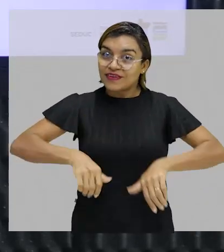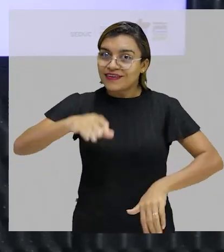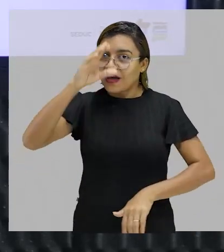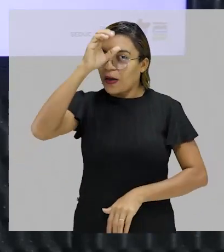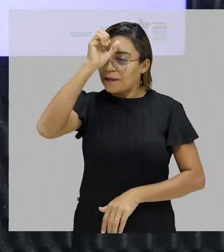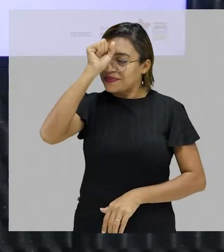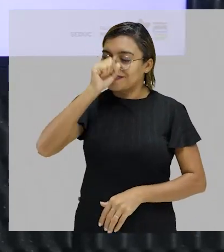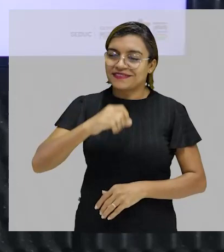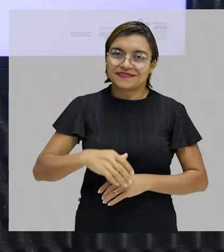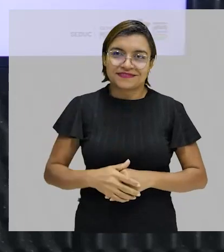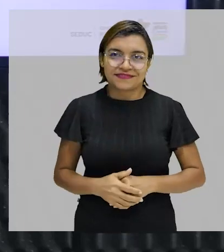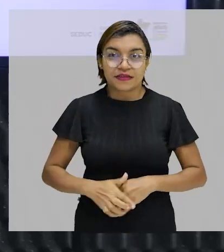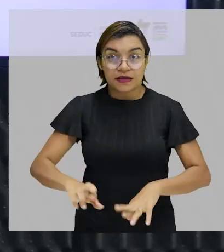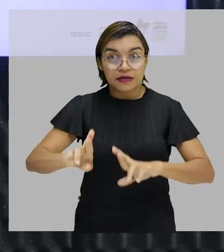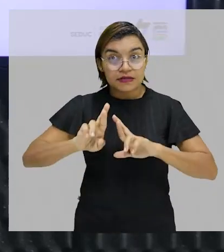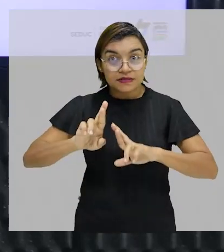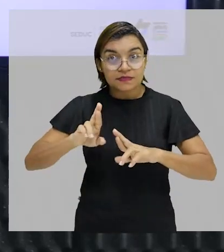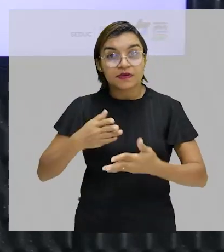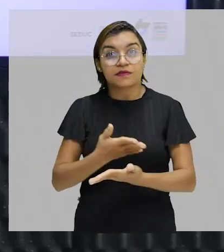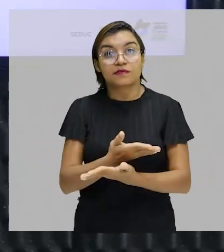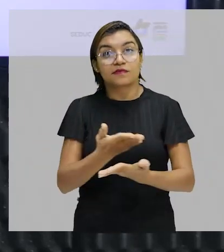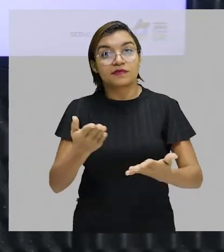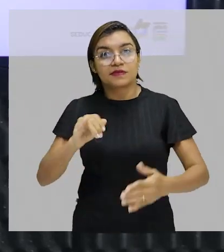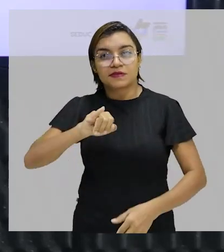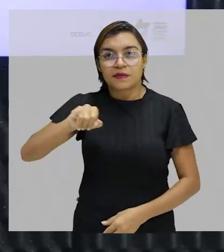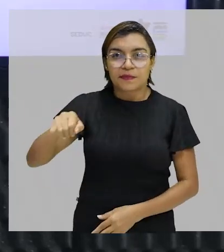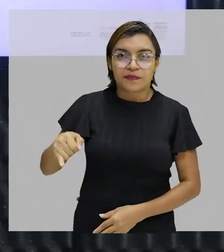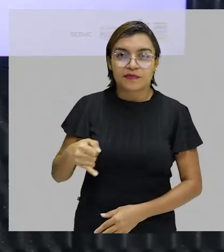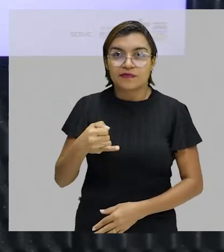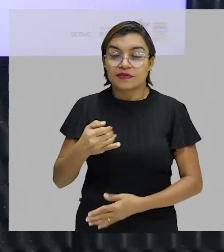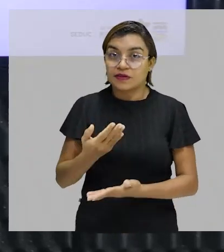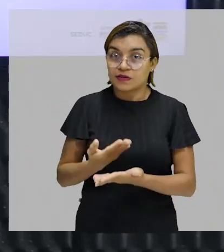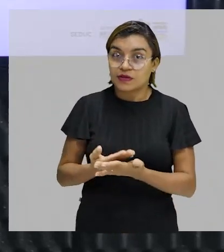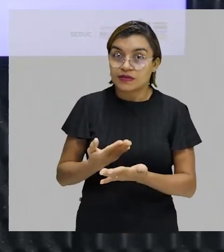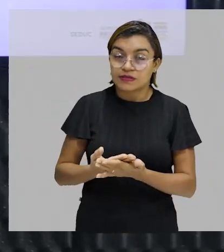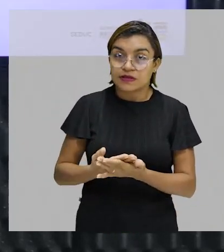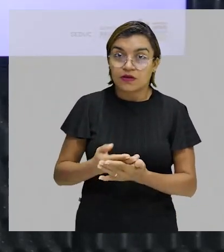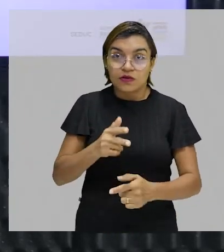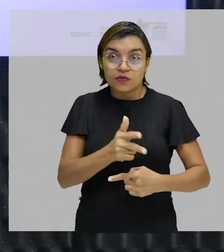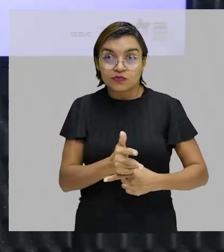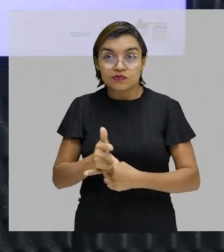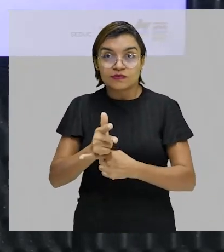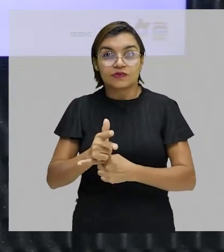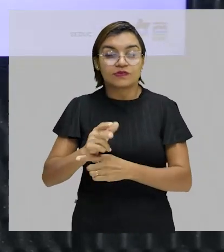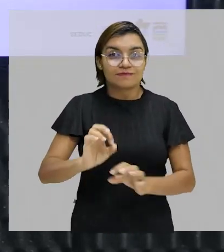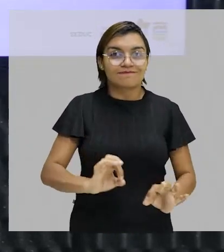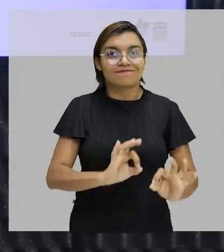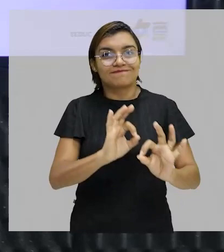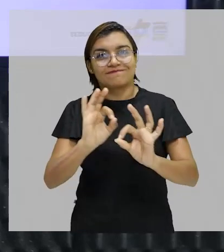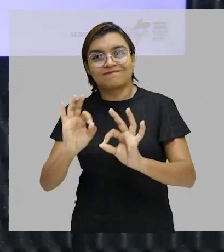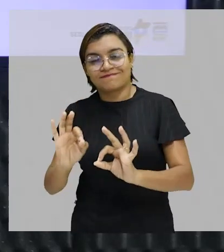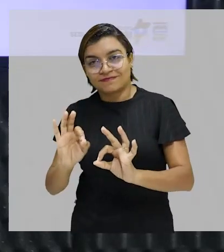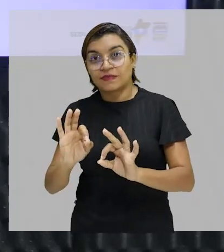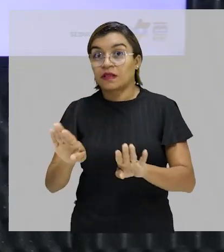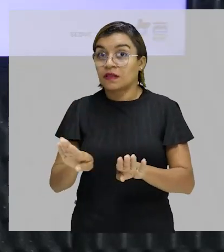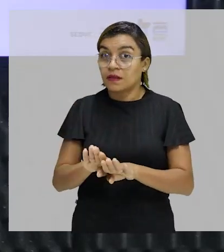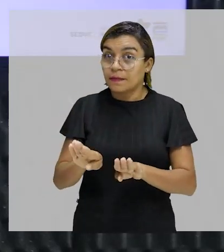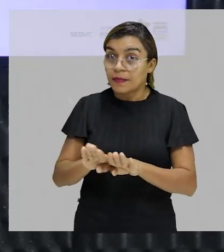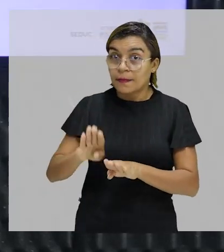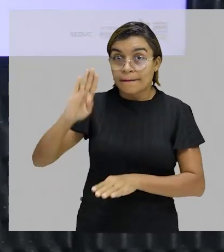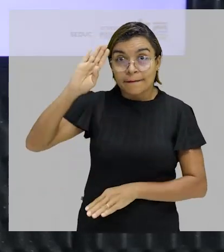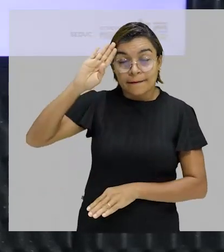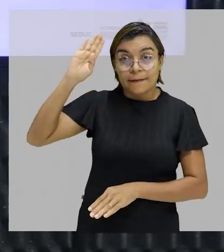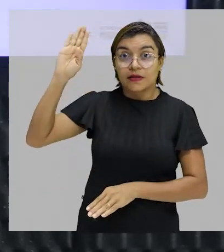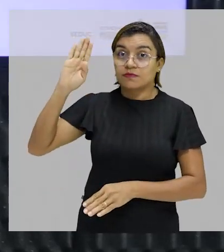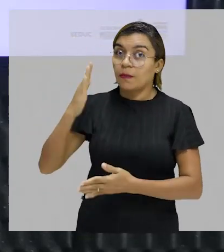Bom, turminha, espero que vocês estejam aproveitando as nossas aulas, acompanhando os vídeos direitinho, certo? E principalmente se